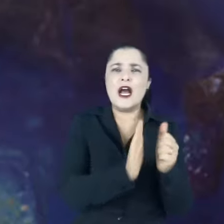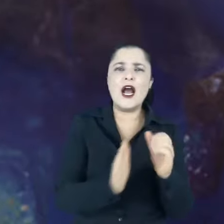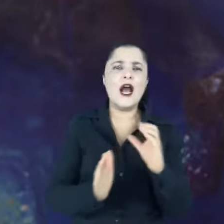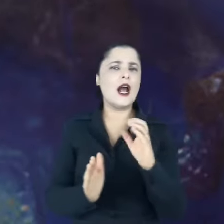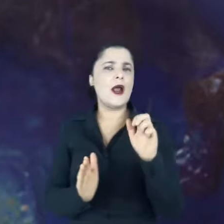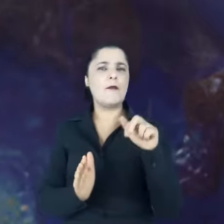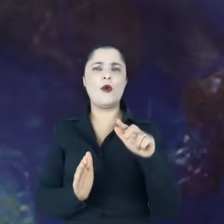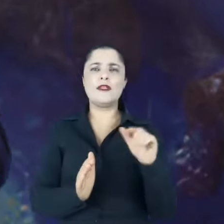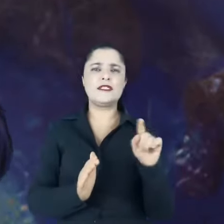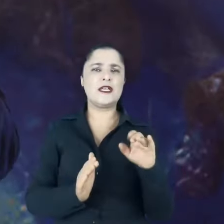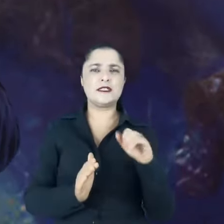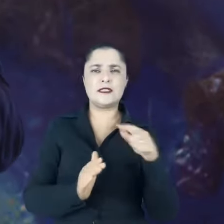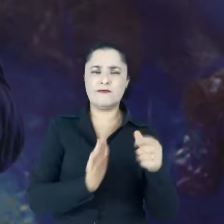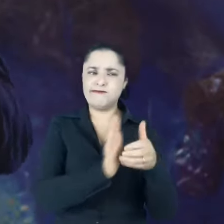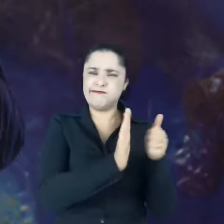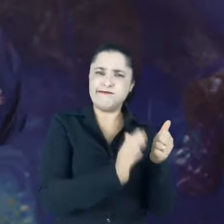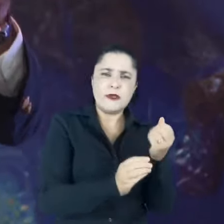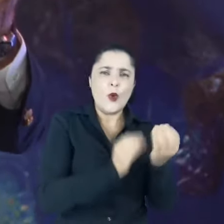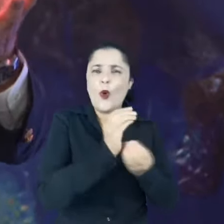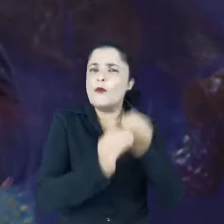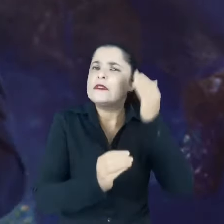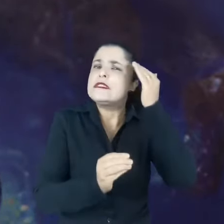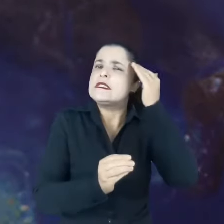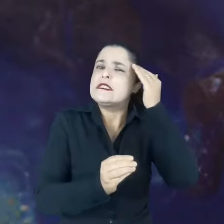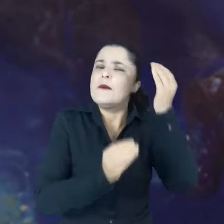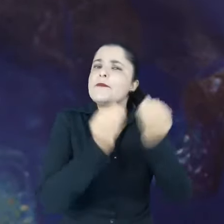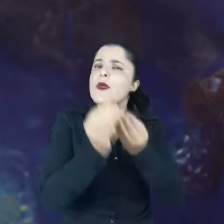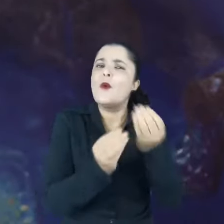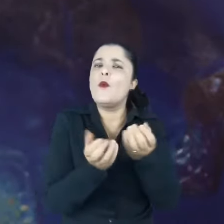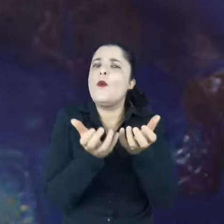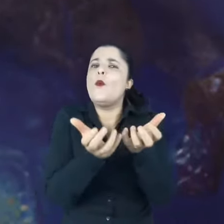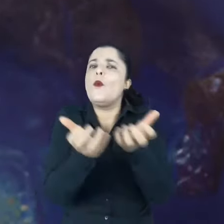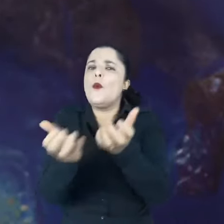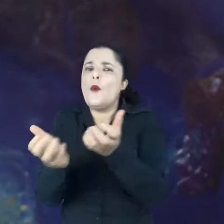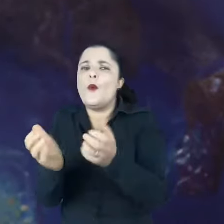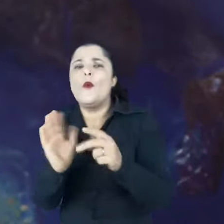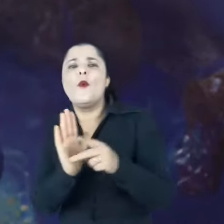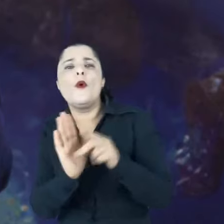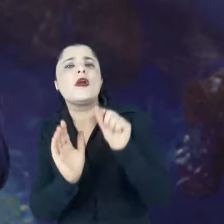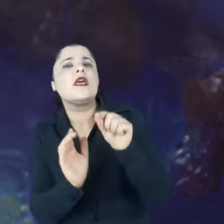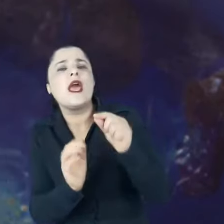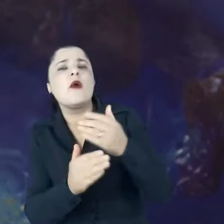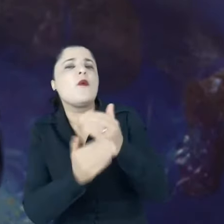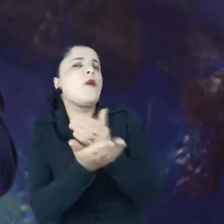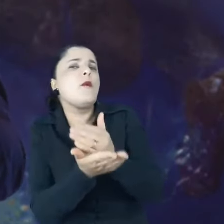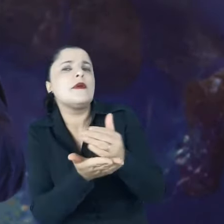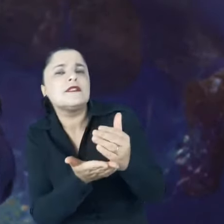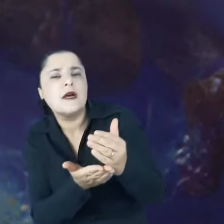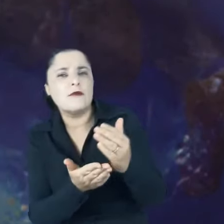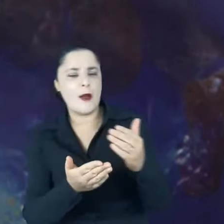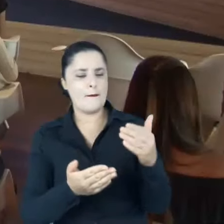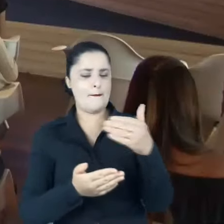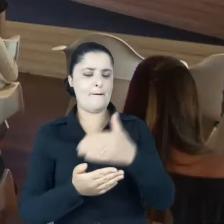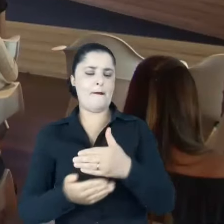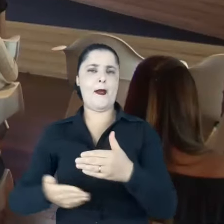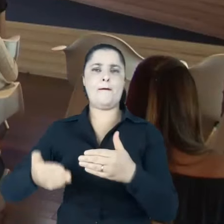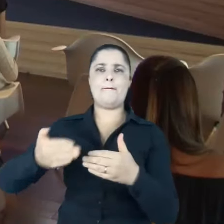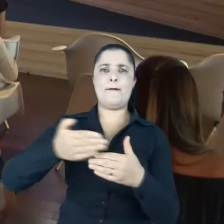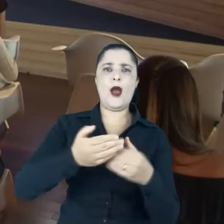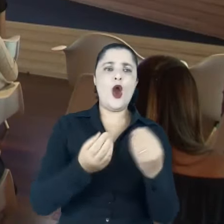que sabíamos o que era o what, e aí começamos a construir o how, né? Como que a gente ia fazer